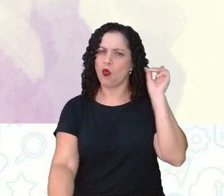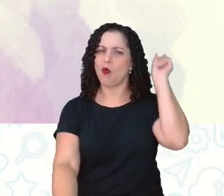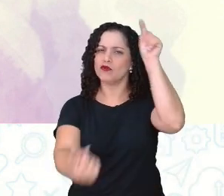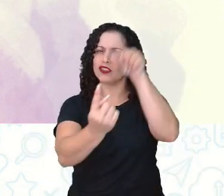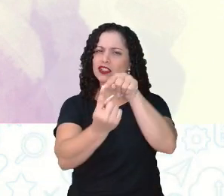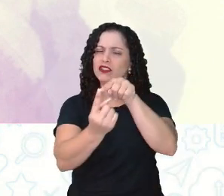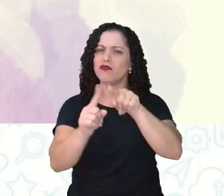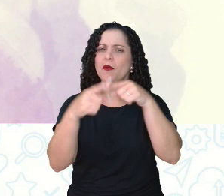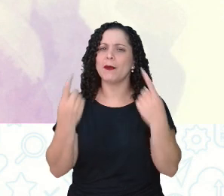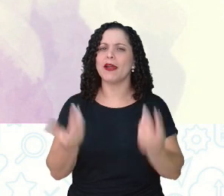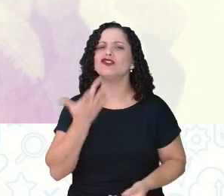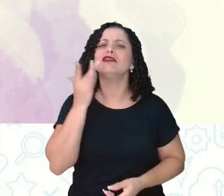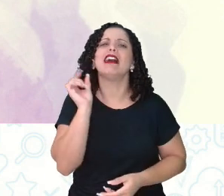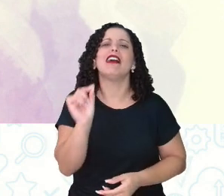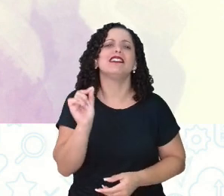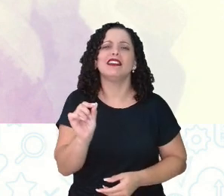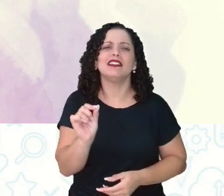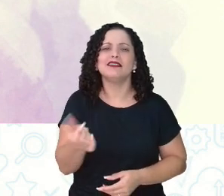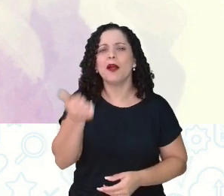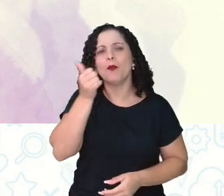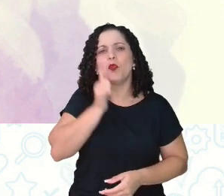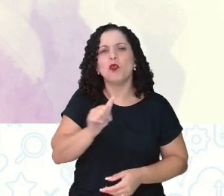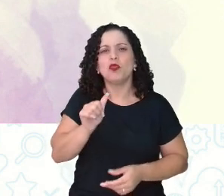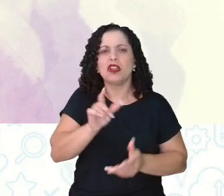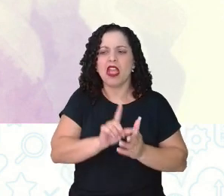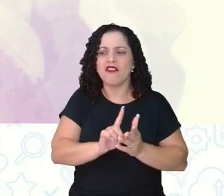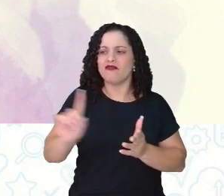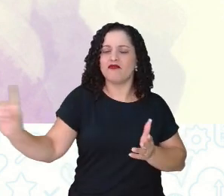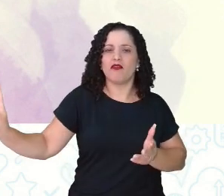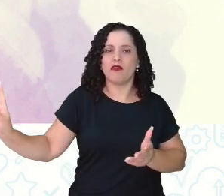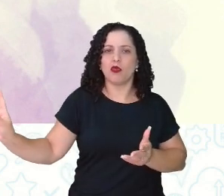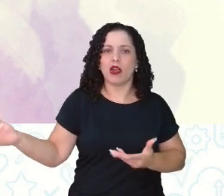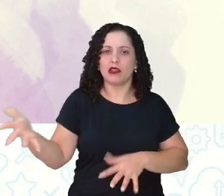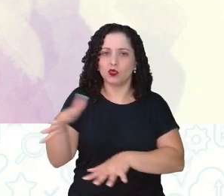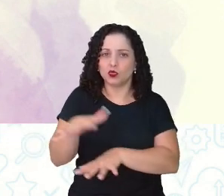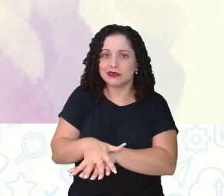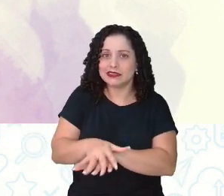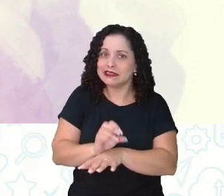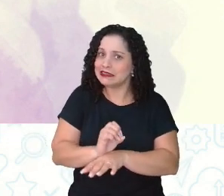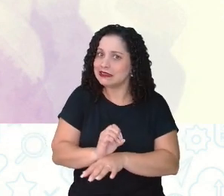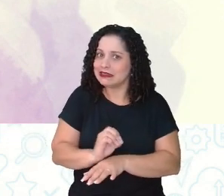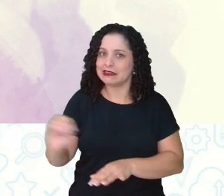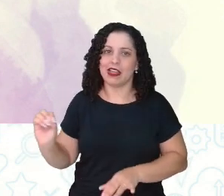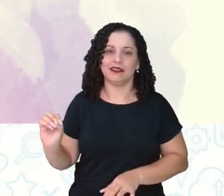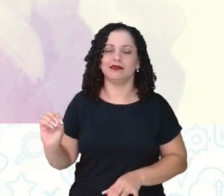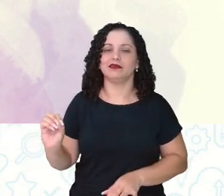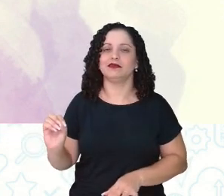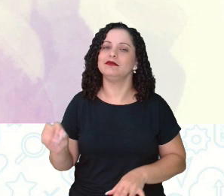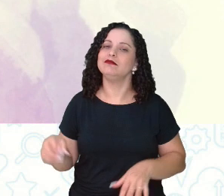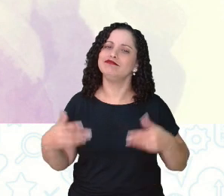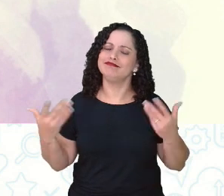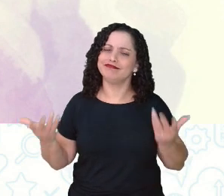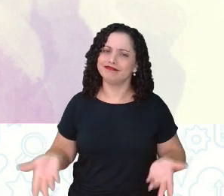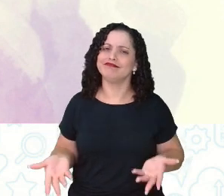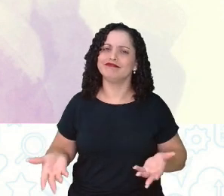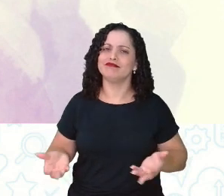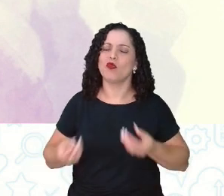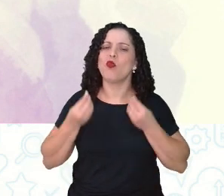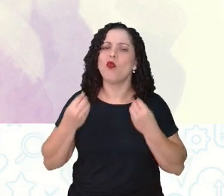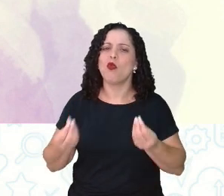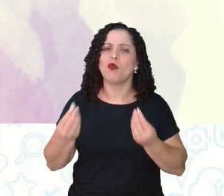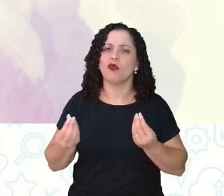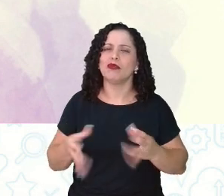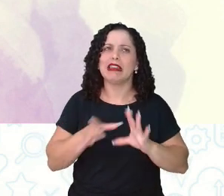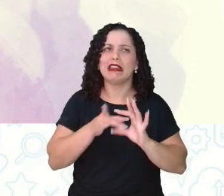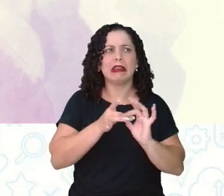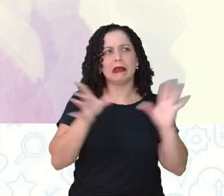mulher não estava incluída, né? Nas questões aí das declarações, né? Nas questões legais.